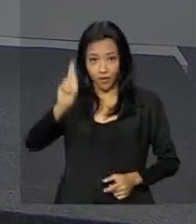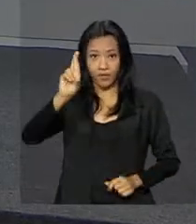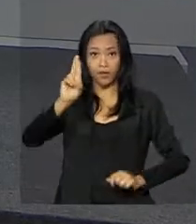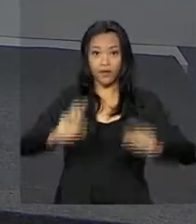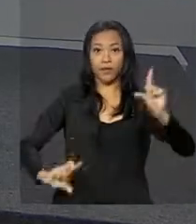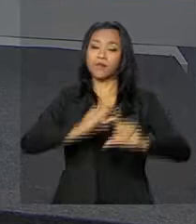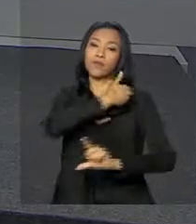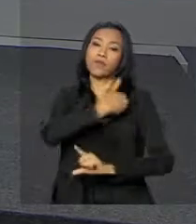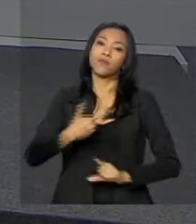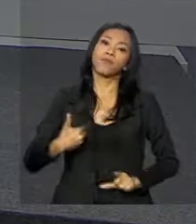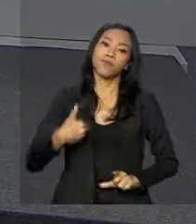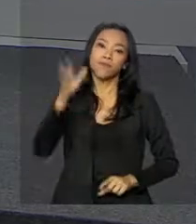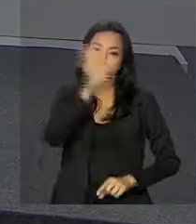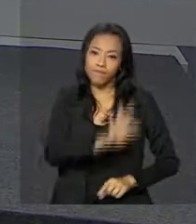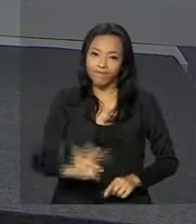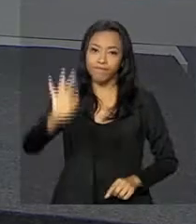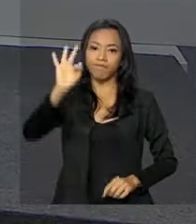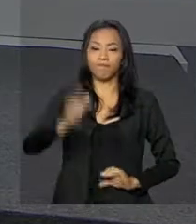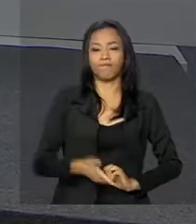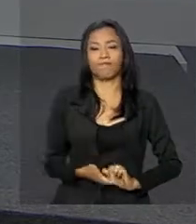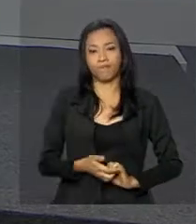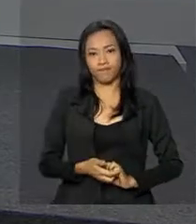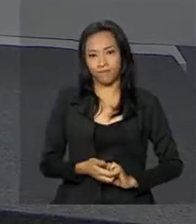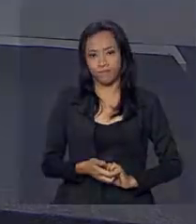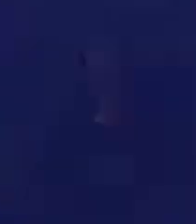NBR, a TV do Governo Federal.